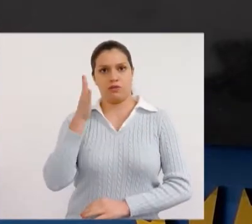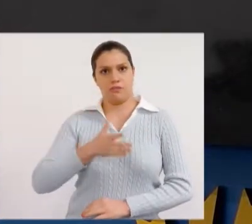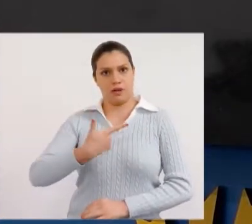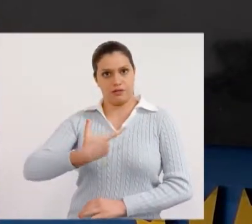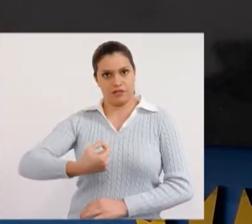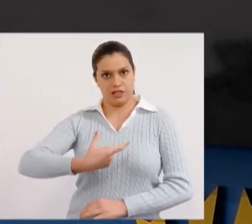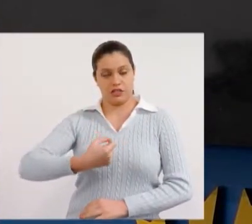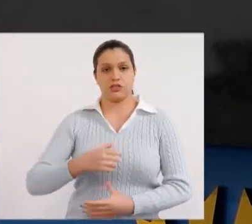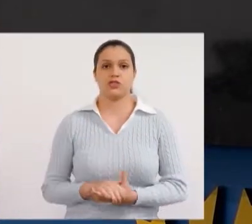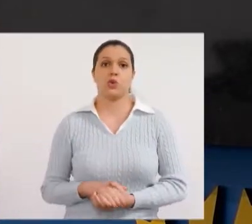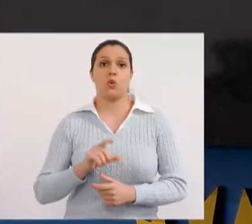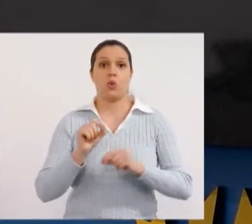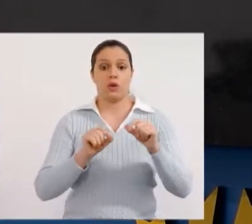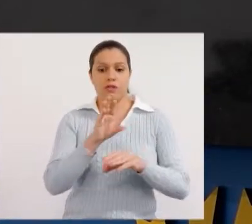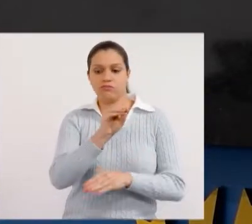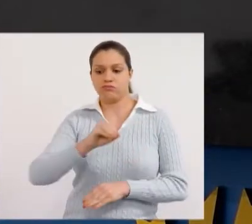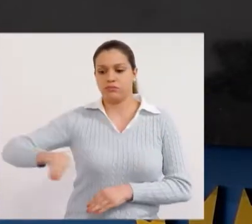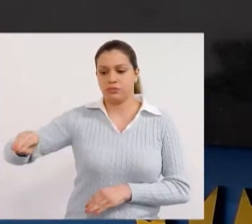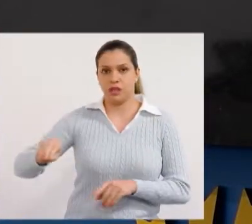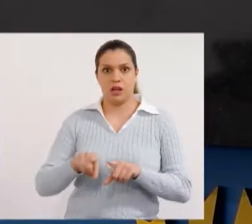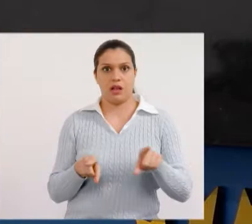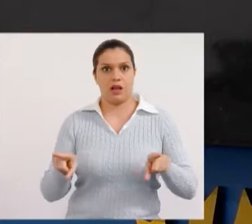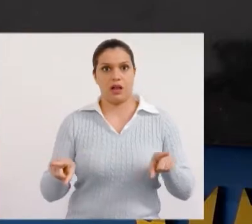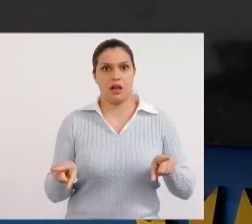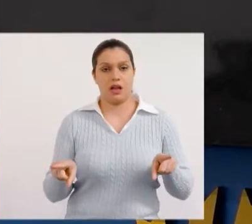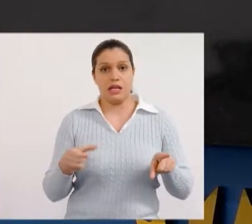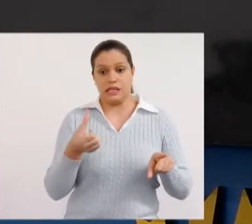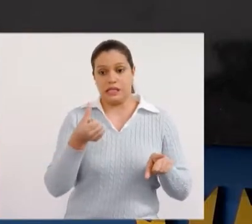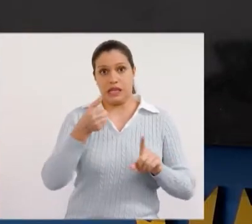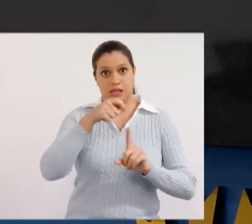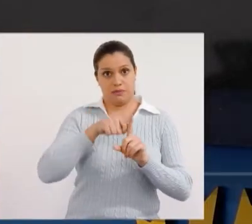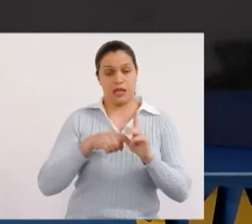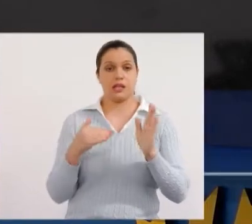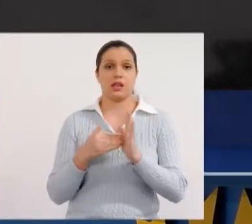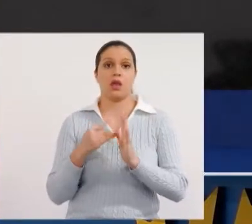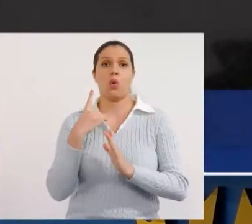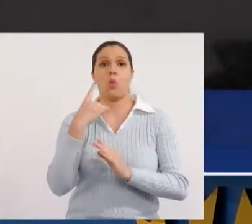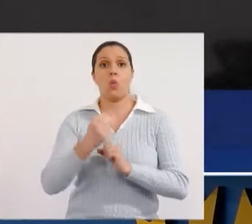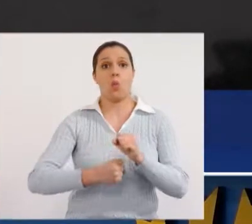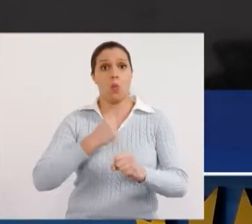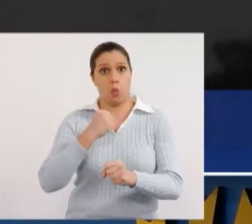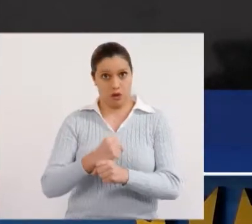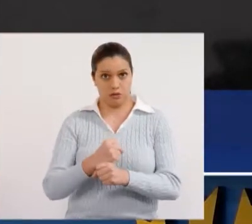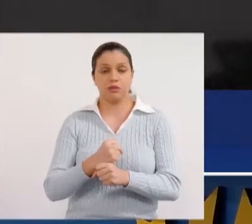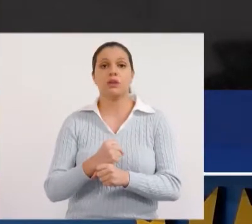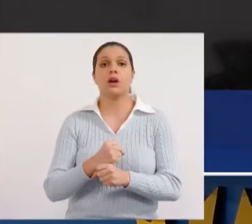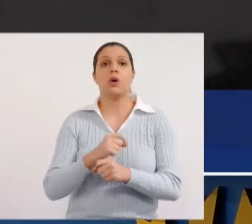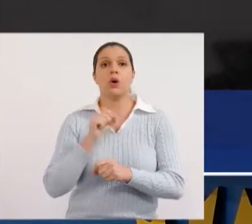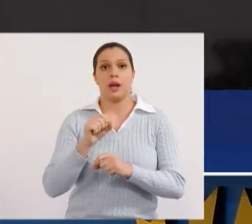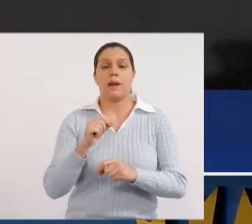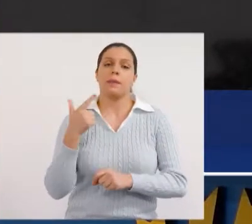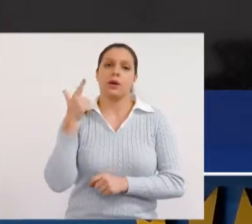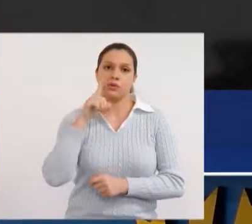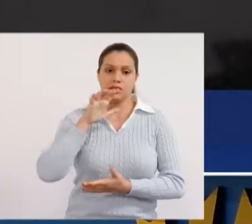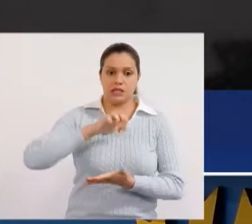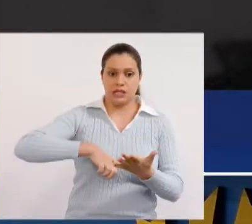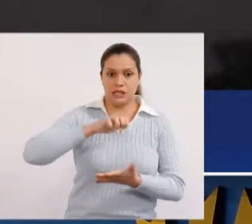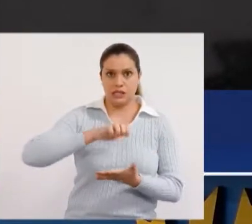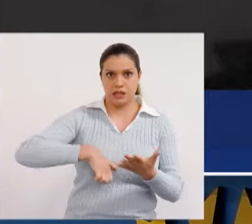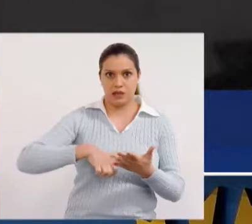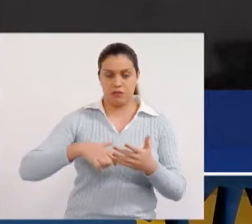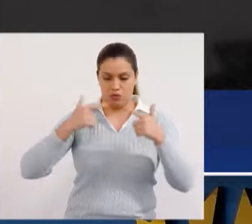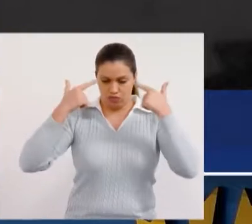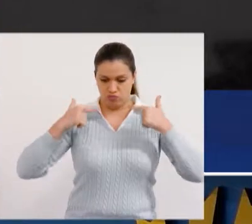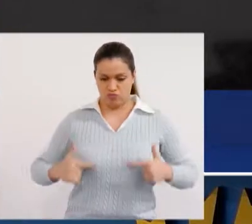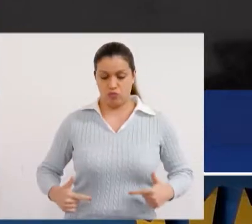de lei 54/20, prorroga de 6 meses para 1 ano a validade dos exames de saúde, capacitação